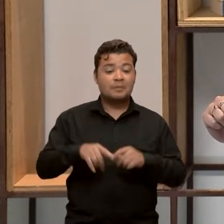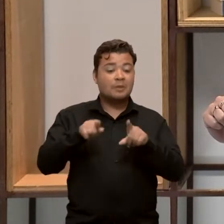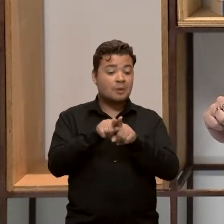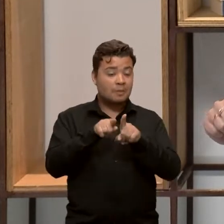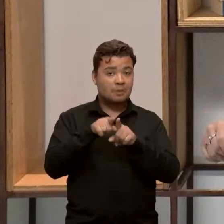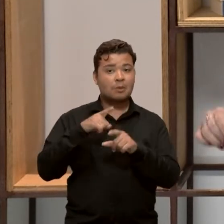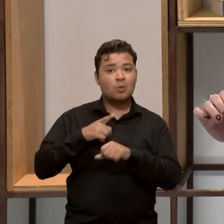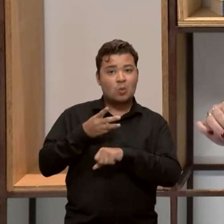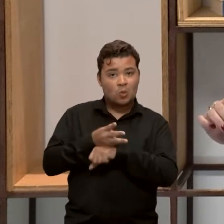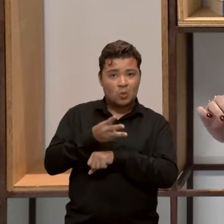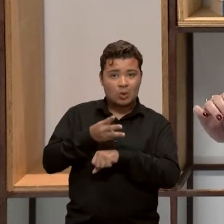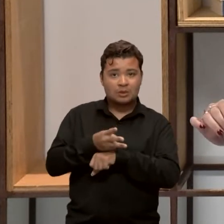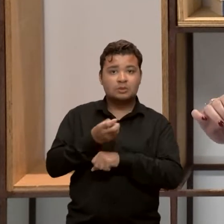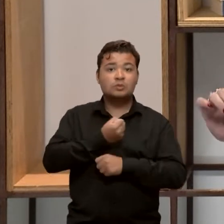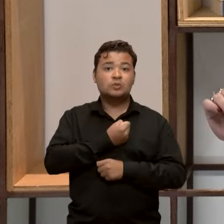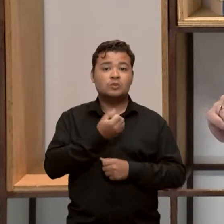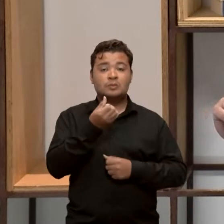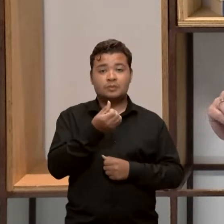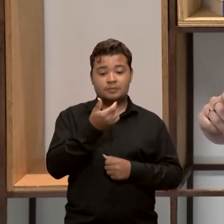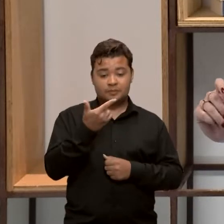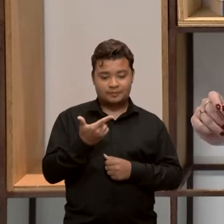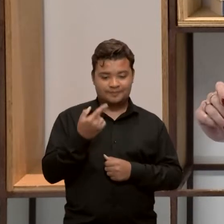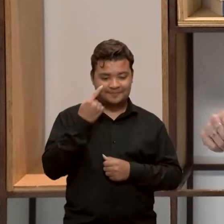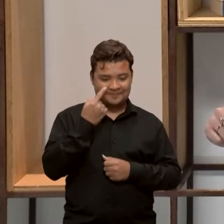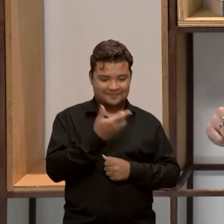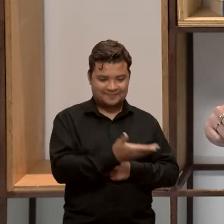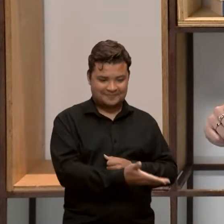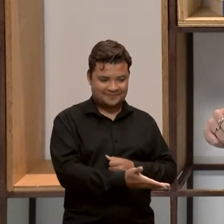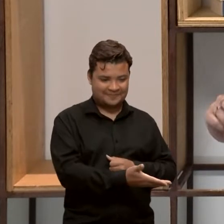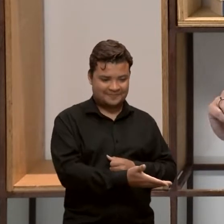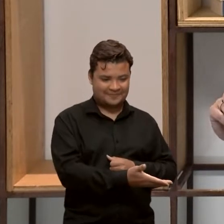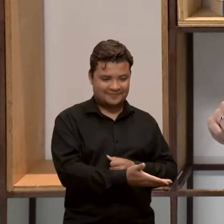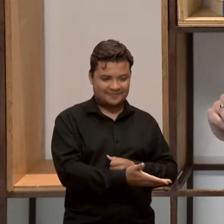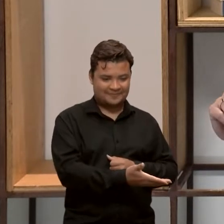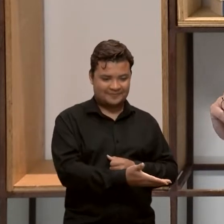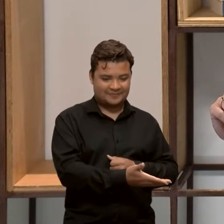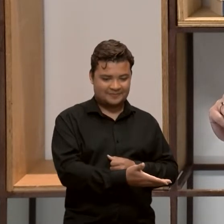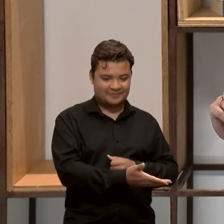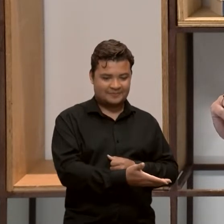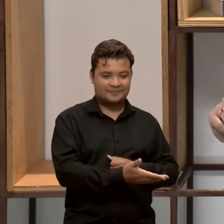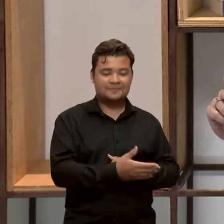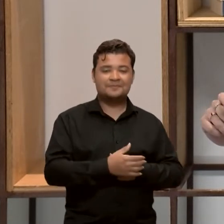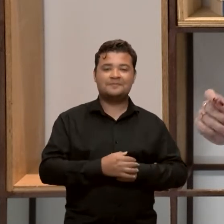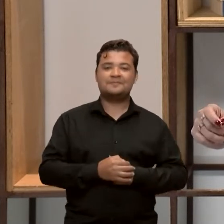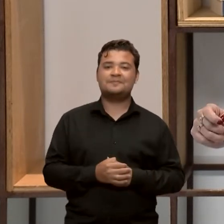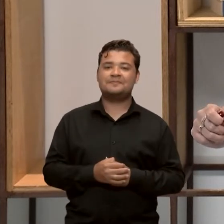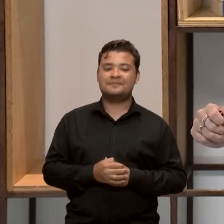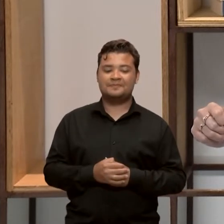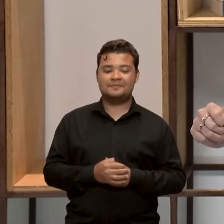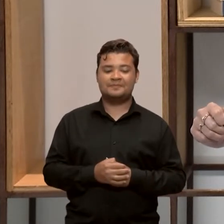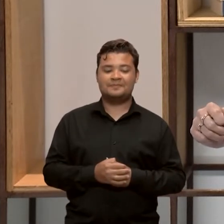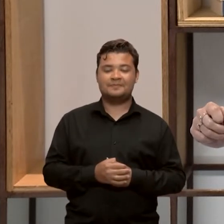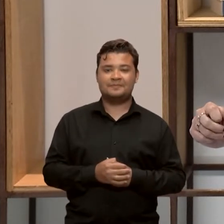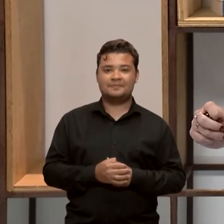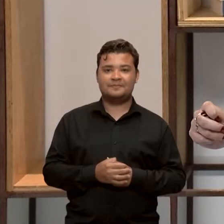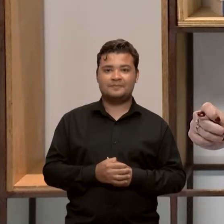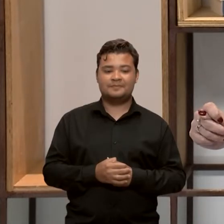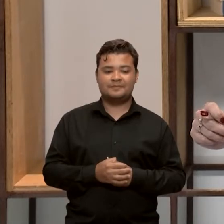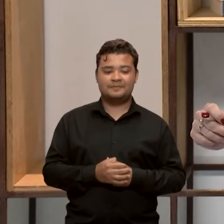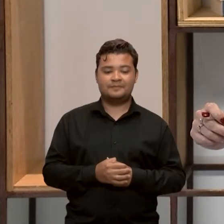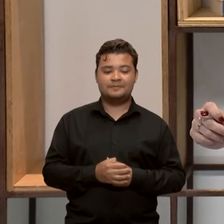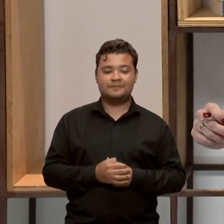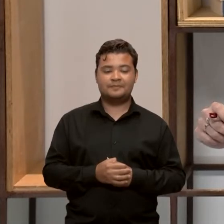WhatsApp também, que é o 62 99181 1406. 62 99181